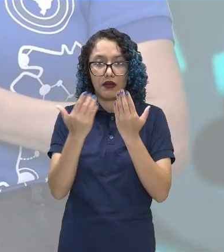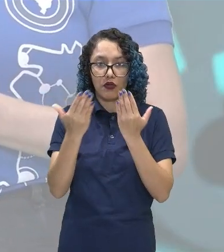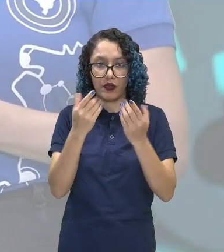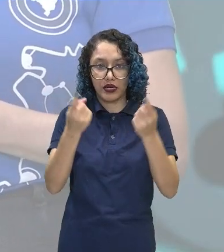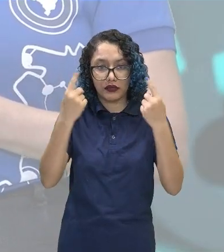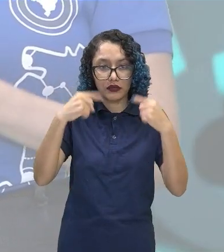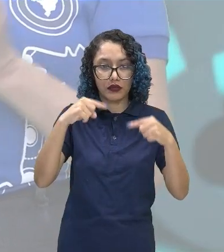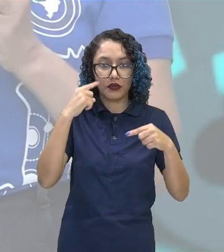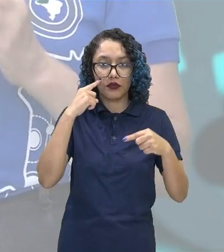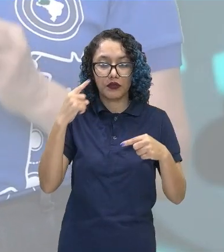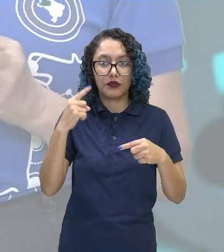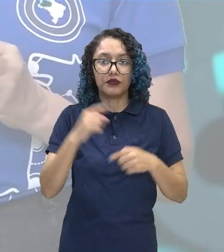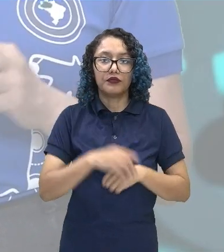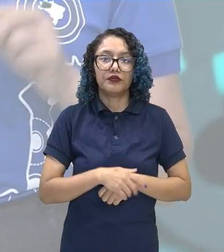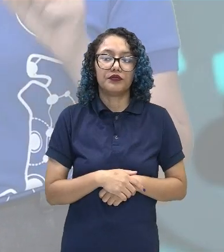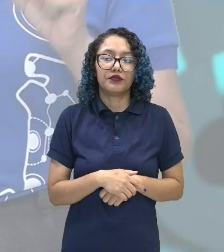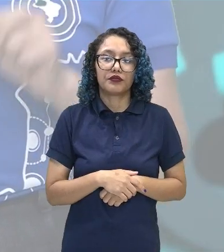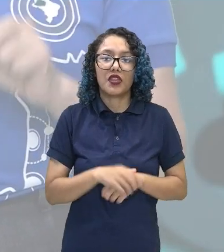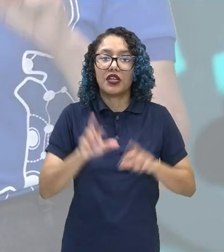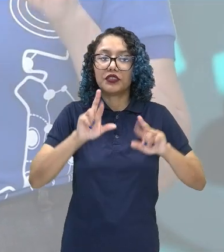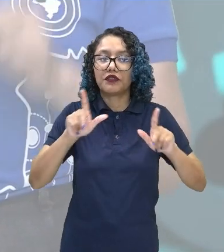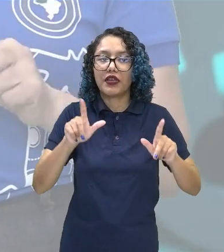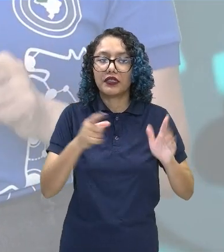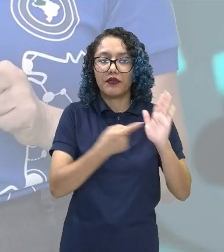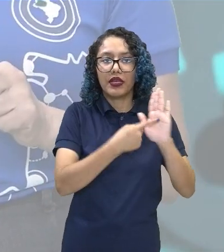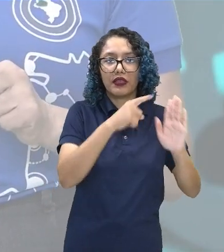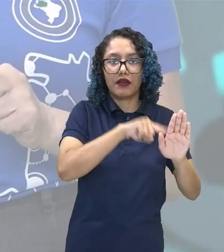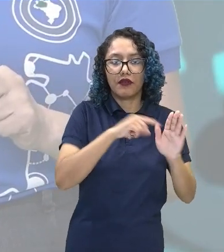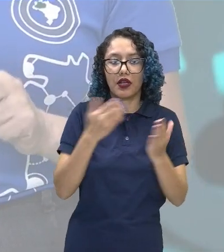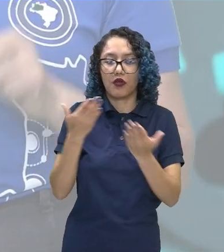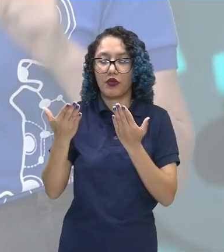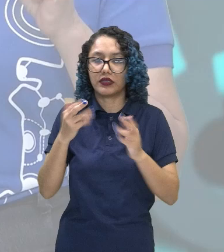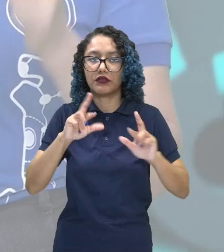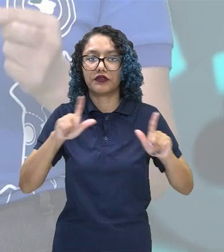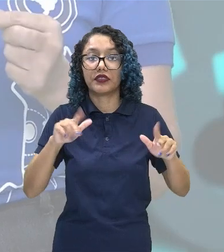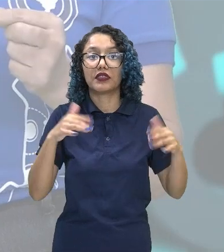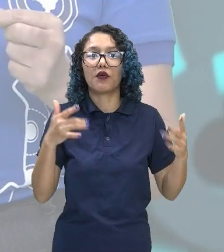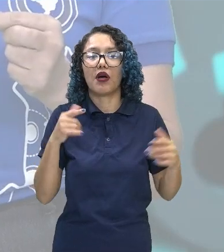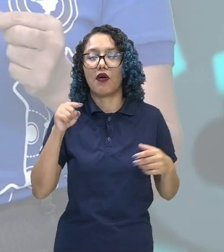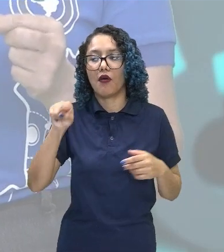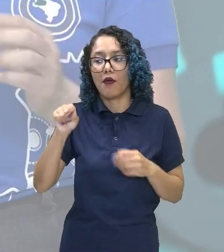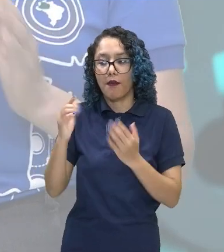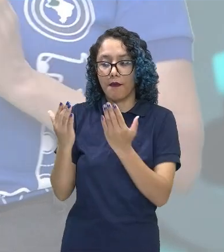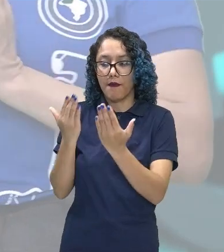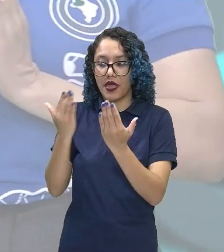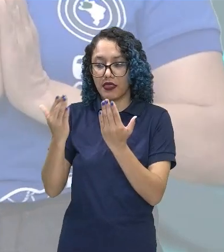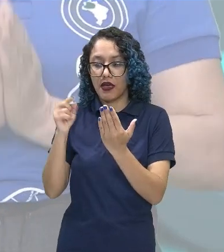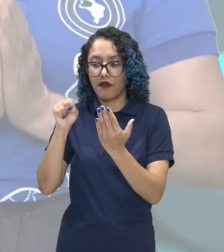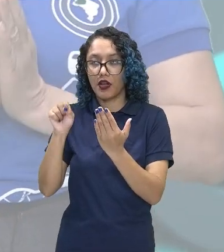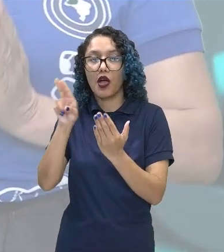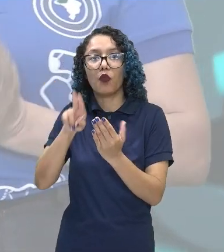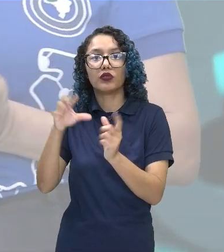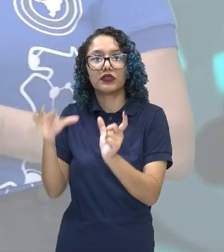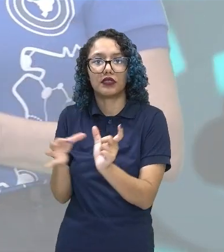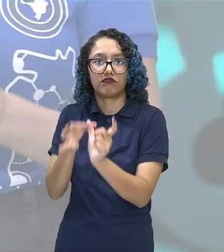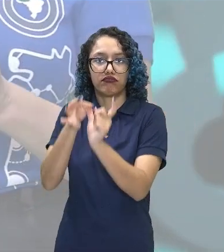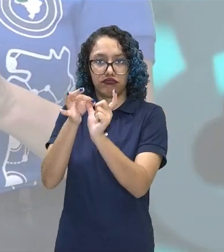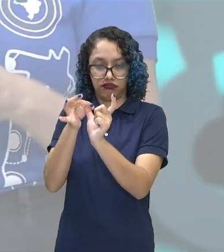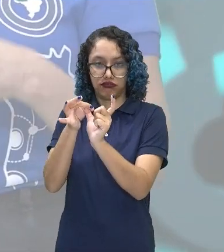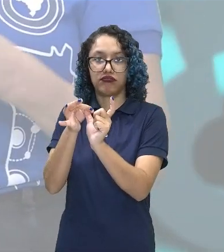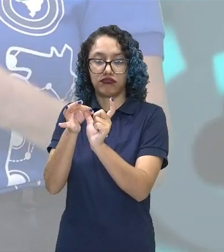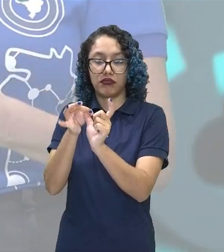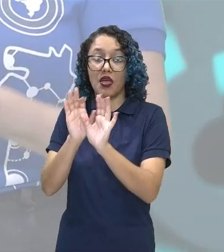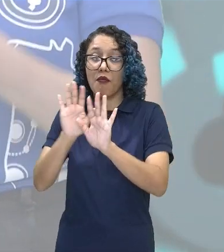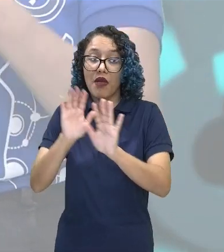A diferença é que se usa o conectivo comparativo, diferente da metáfora. Então, vamos dizer que a metáfora é